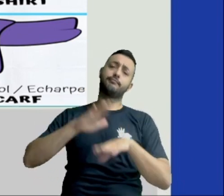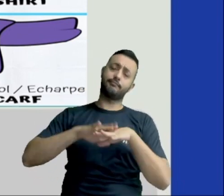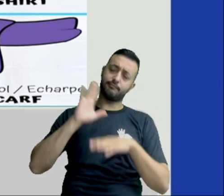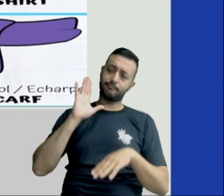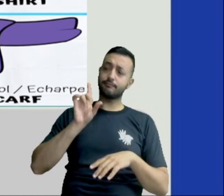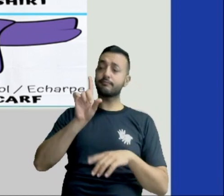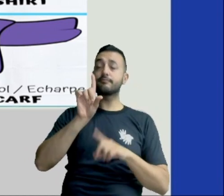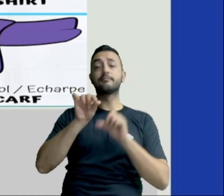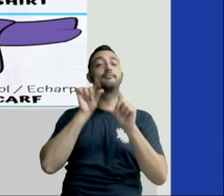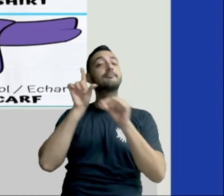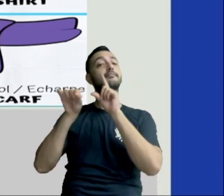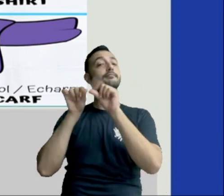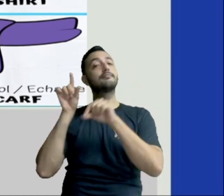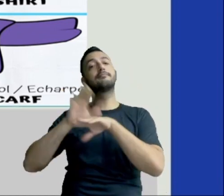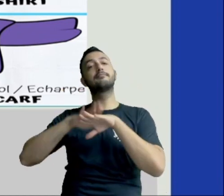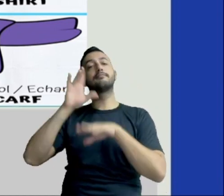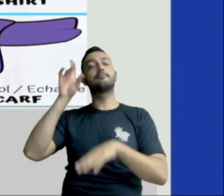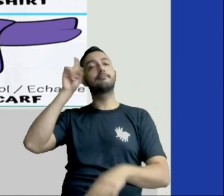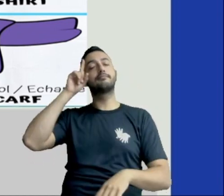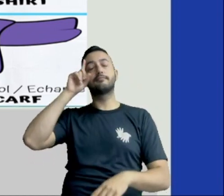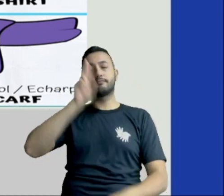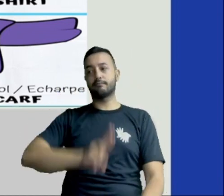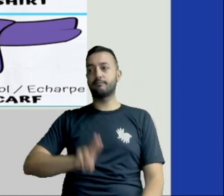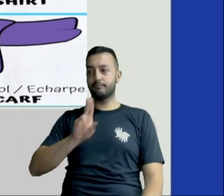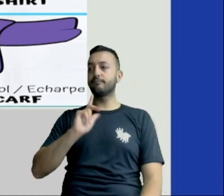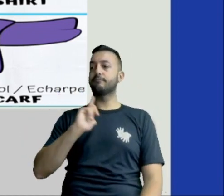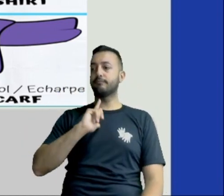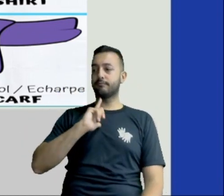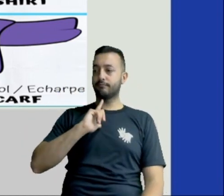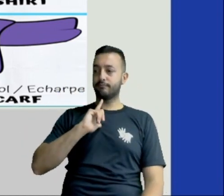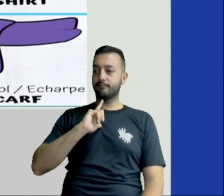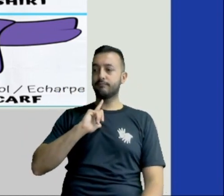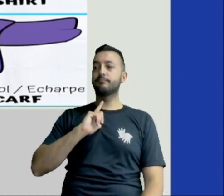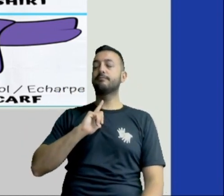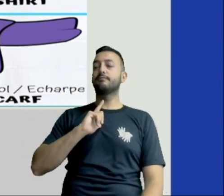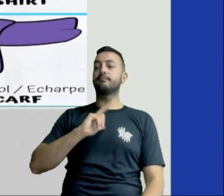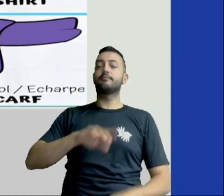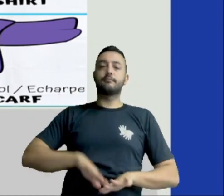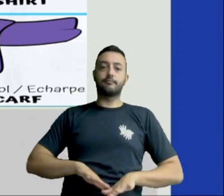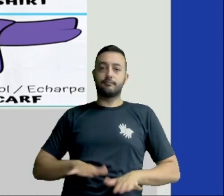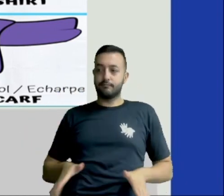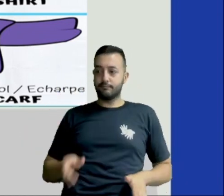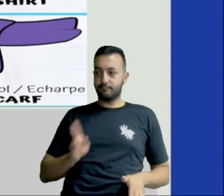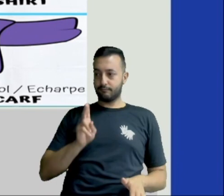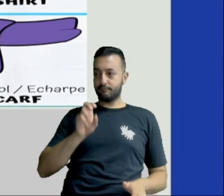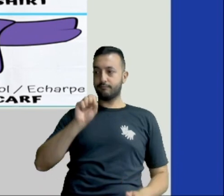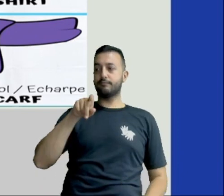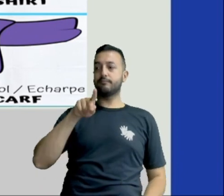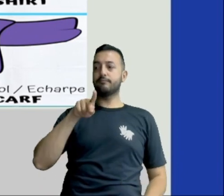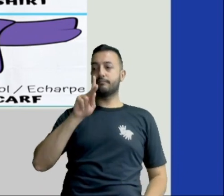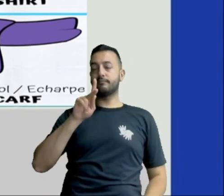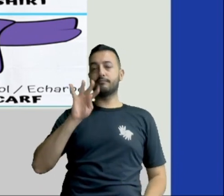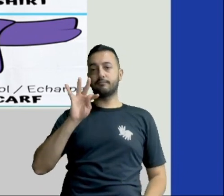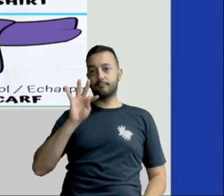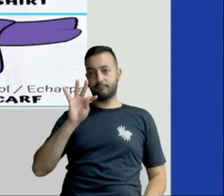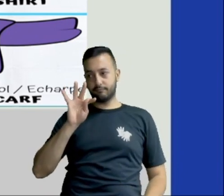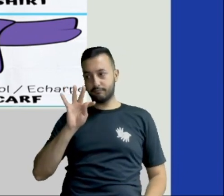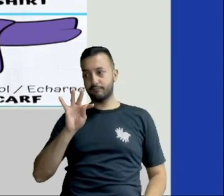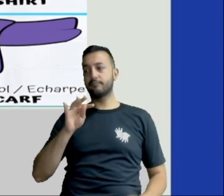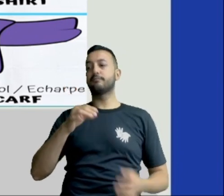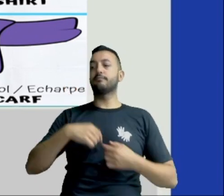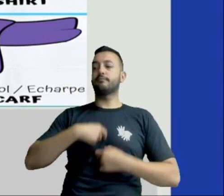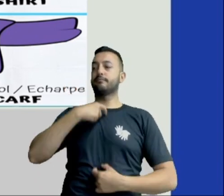separei apenas essas que são mais dia a dia. Temos skirt para saia, tie para